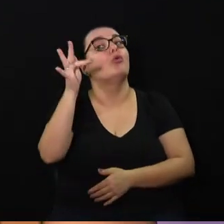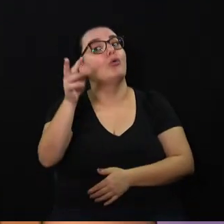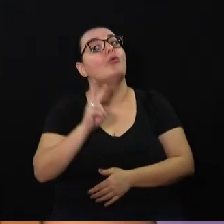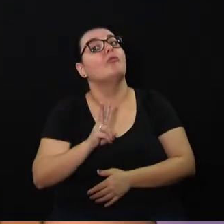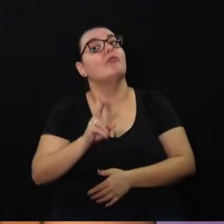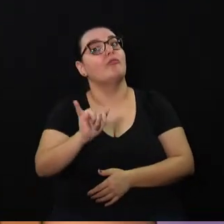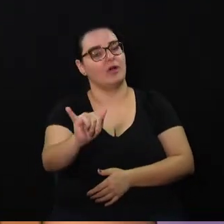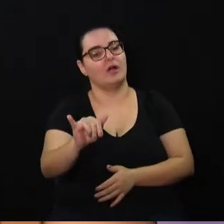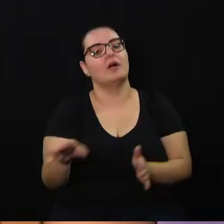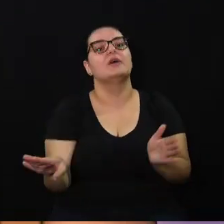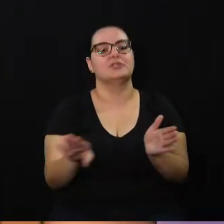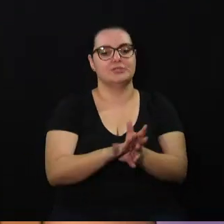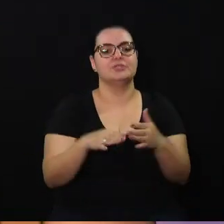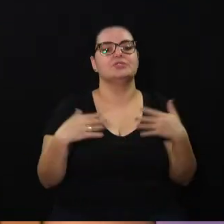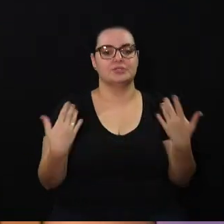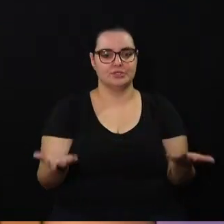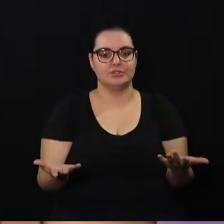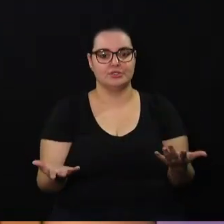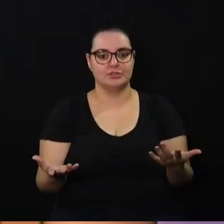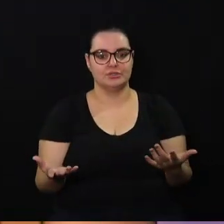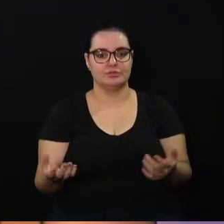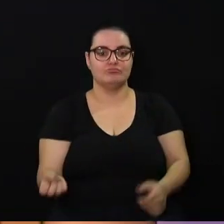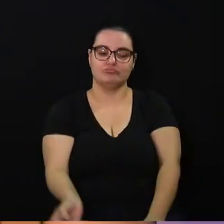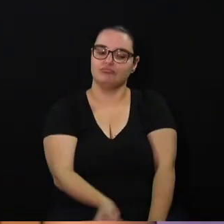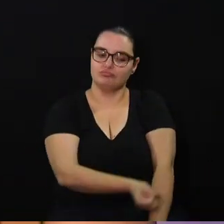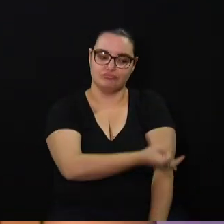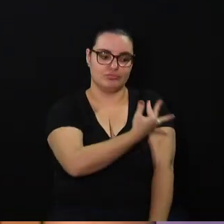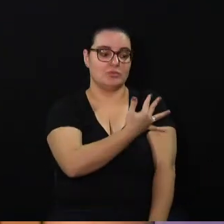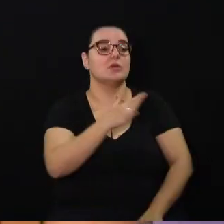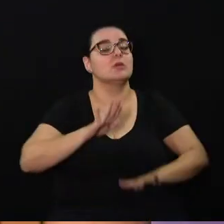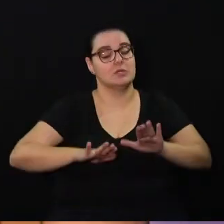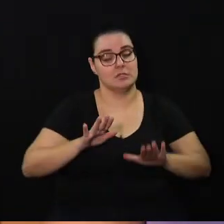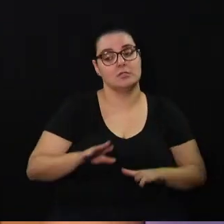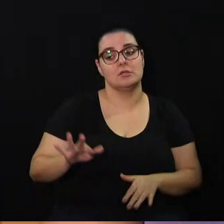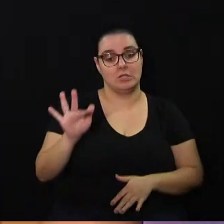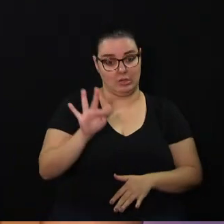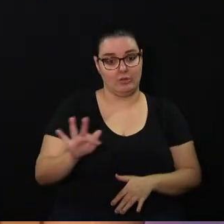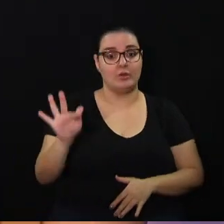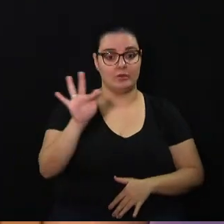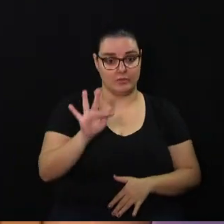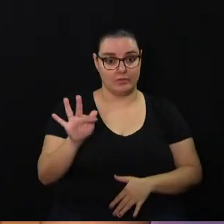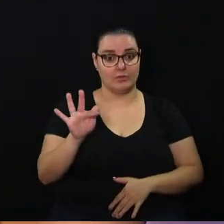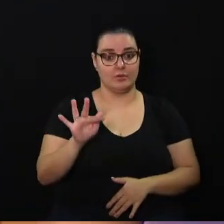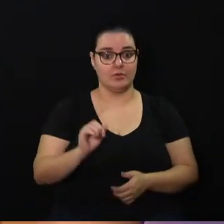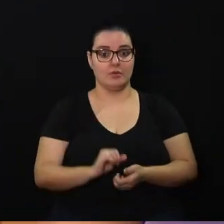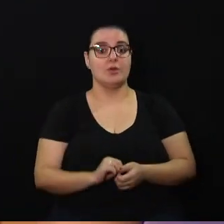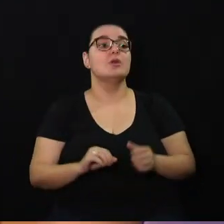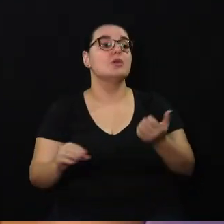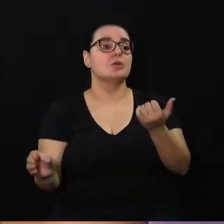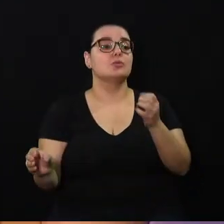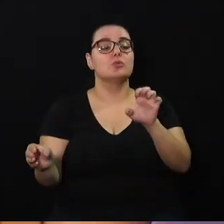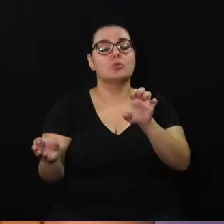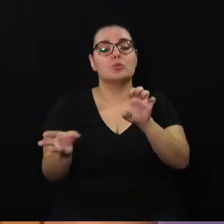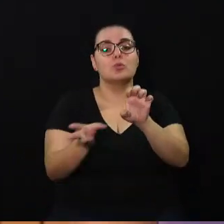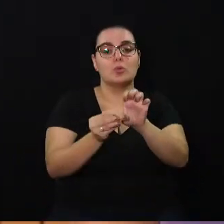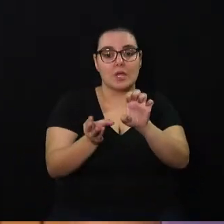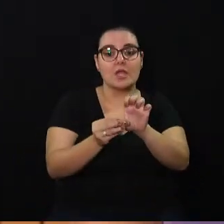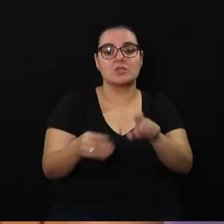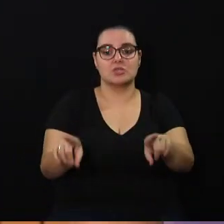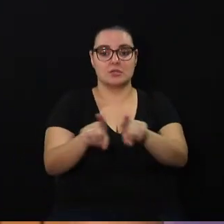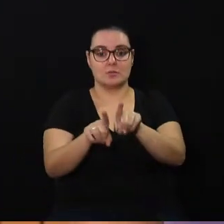no fundamental muitos na universidade e até na educação de jovens e adultos a gente não pode esquecer de uma coisa de